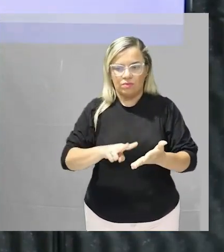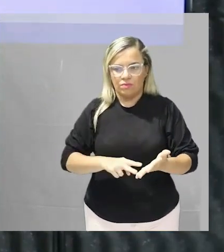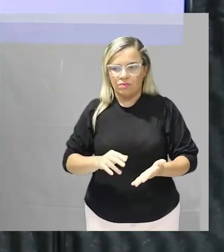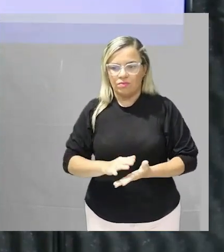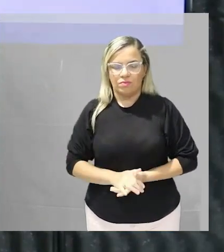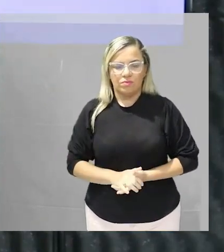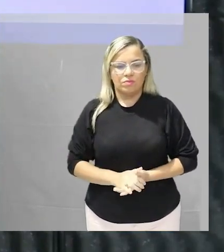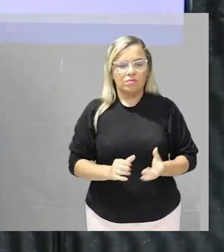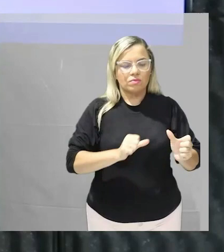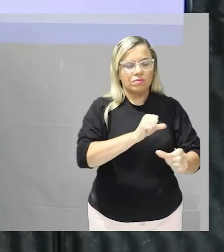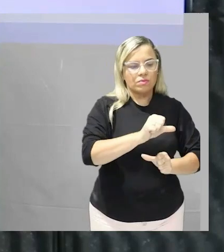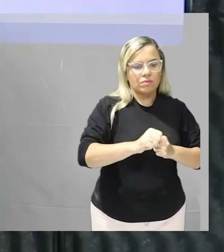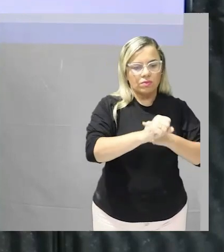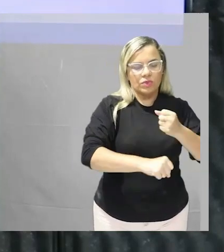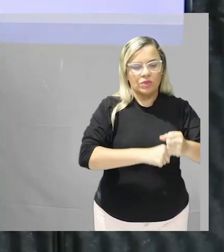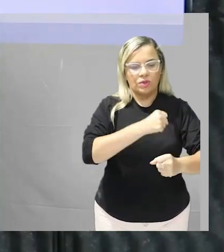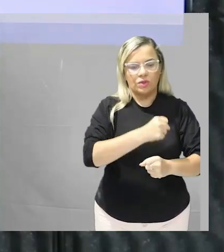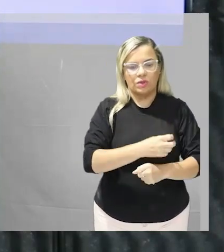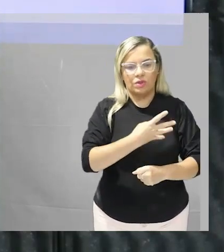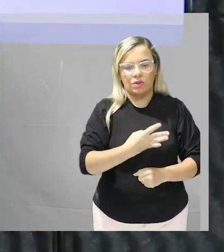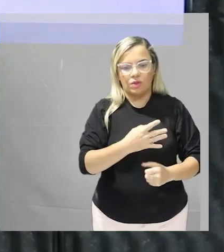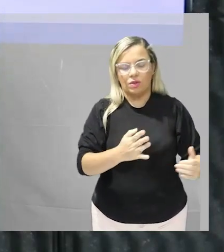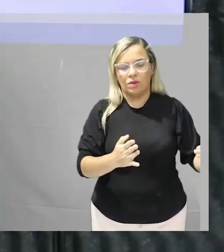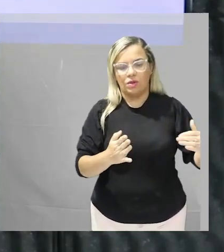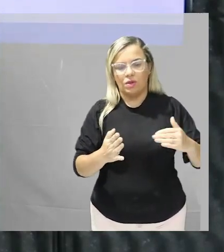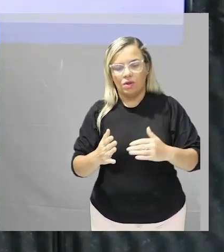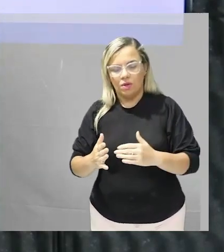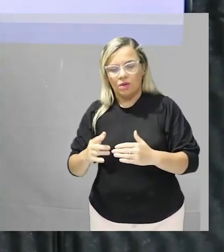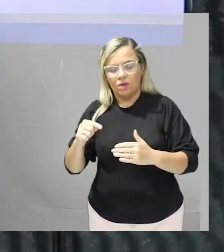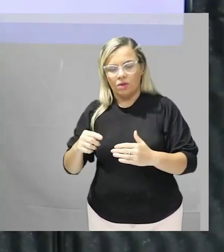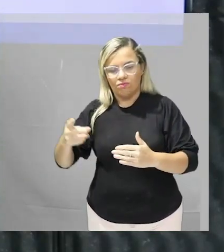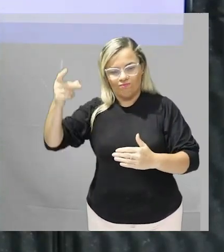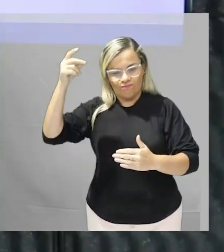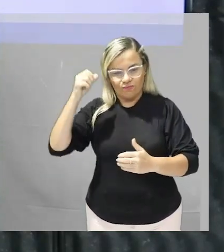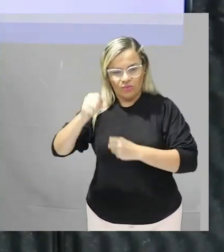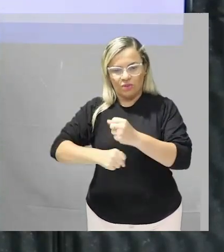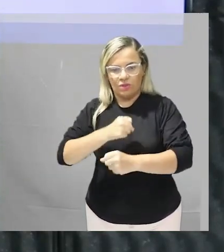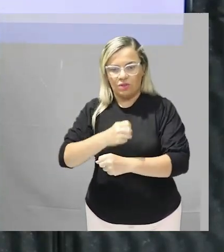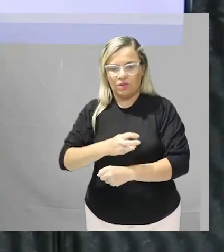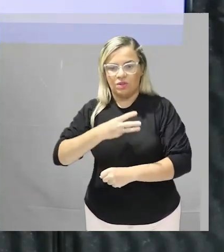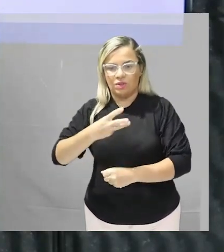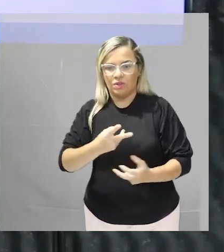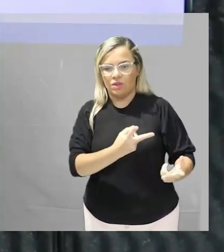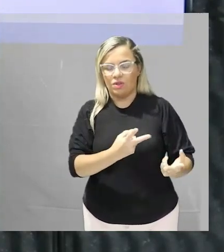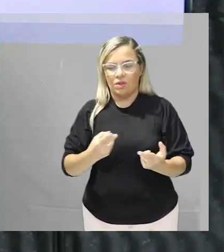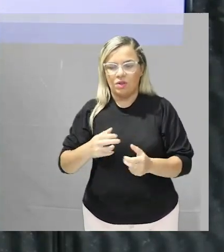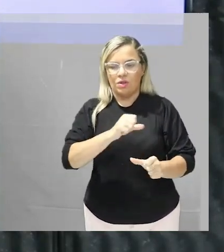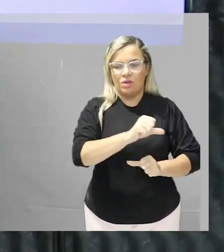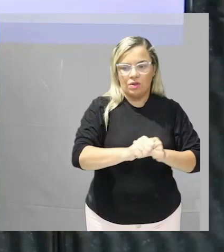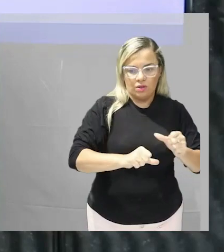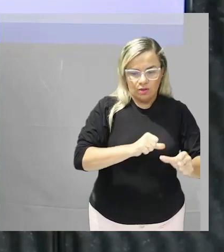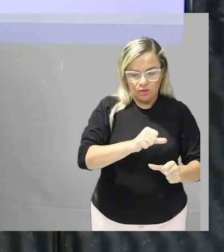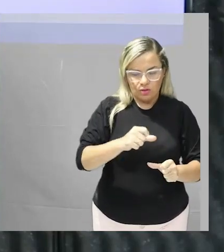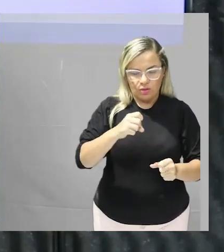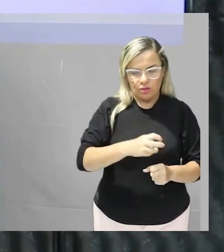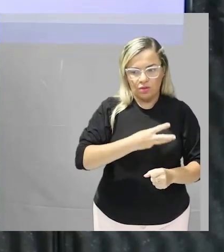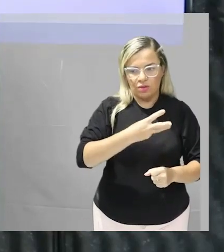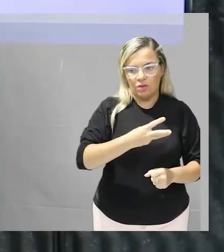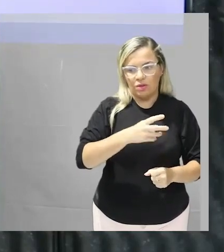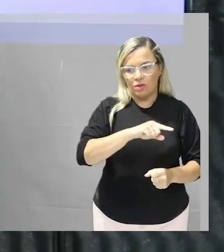a variação do ano 4 para o ano 3 será igual a variação do ano 3